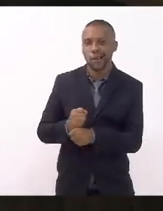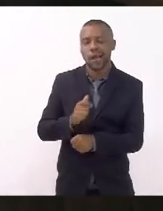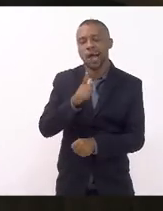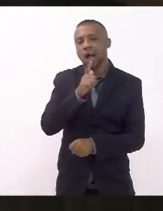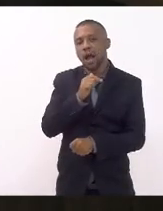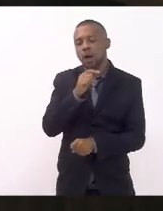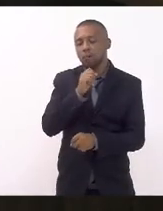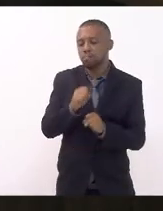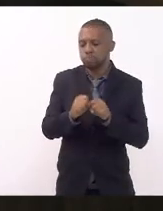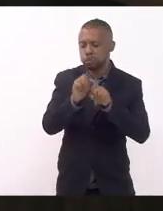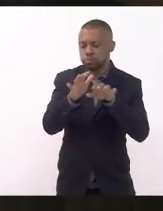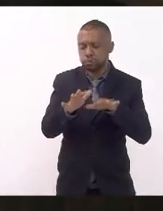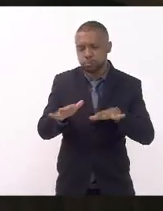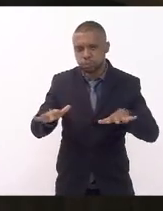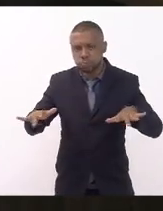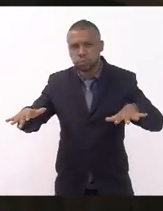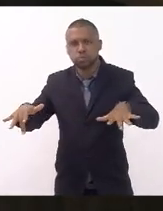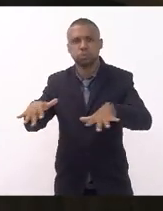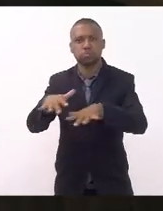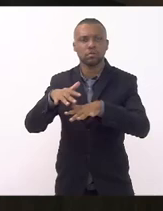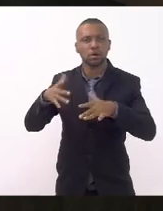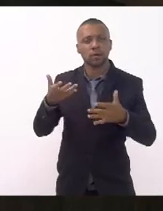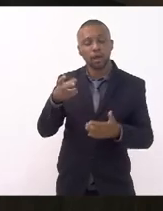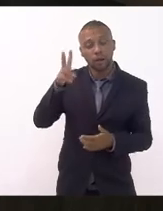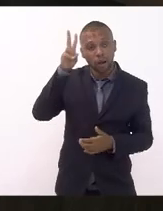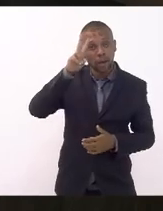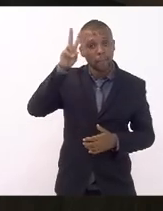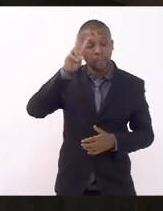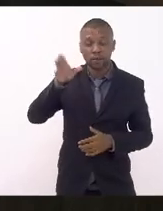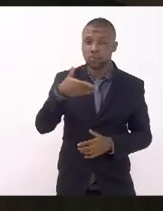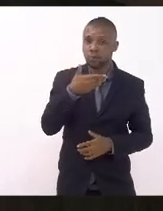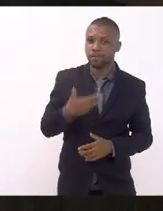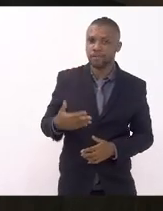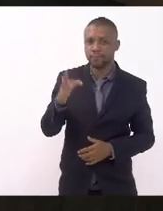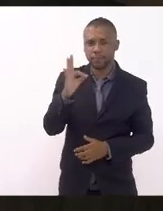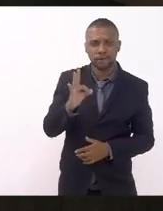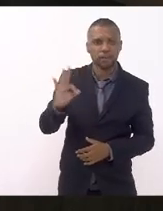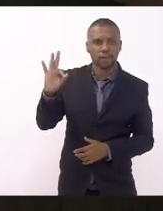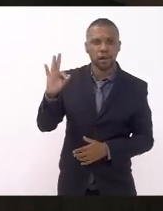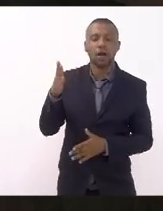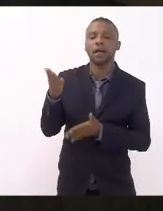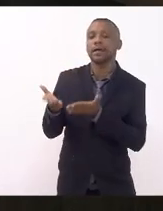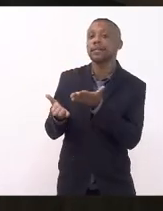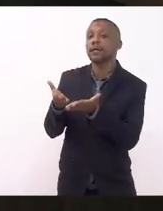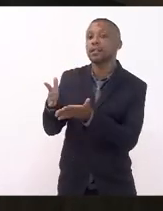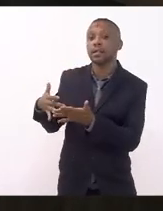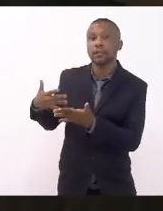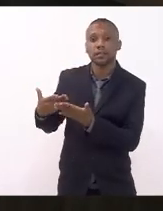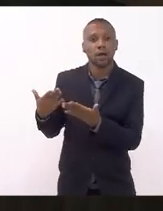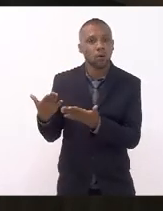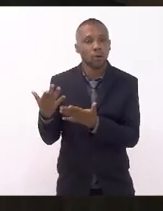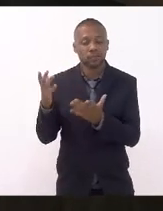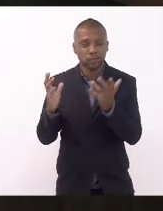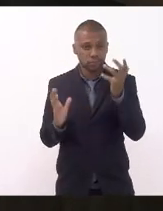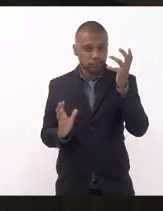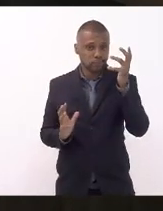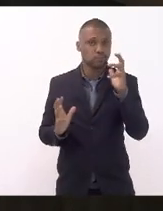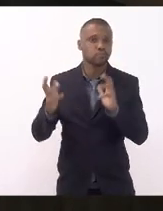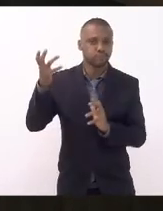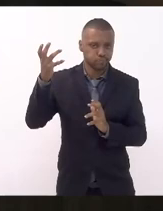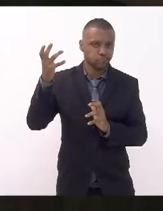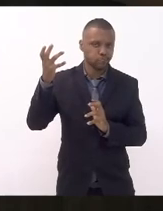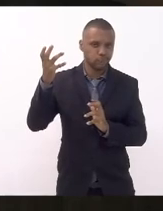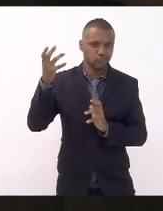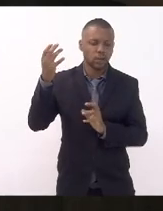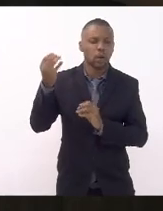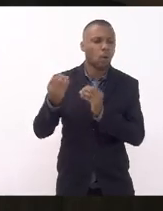tudo mais. Eu quero lembrar que o governo federal trata até hoje as mudanças climáticas, Mônica